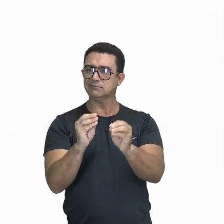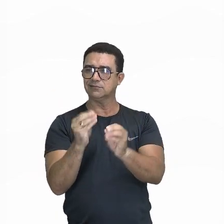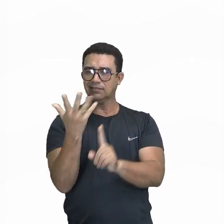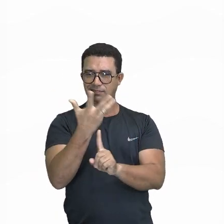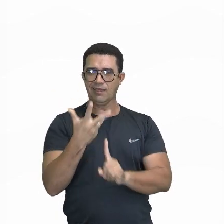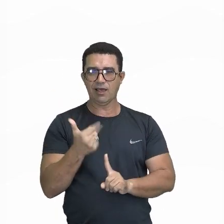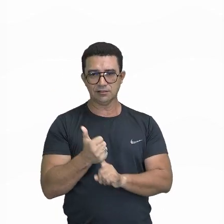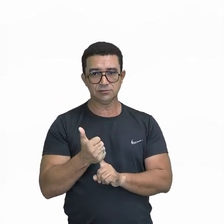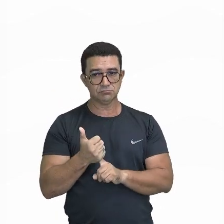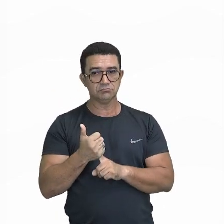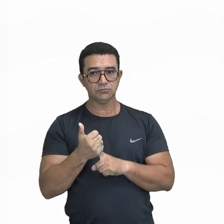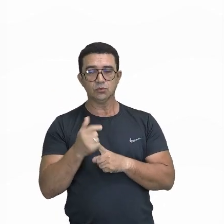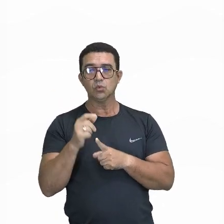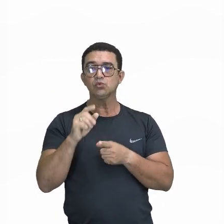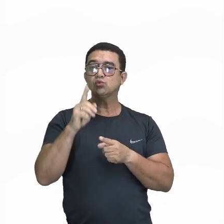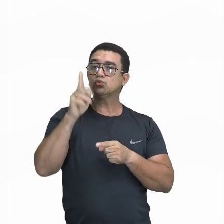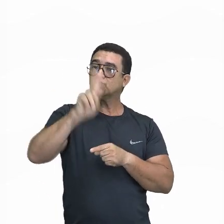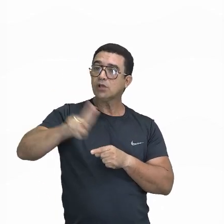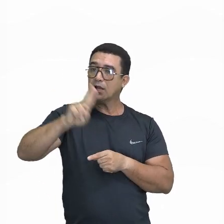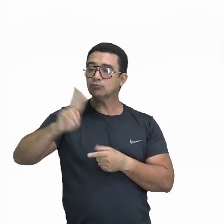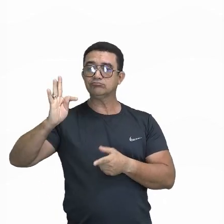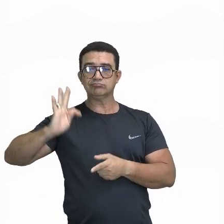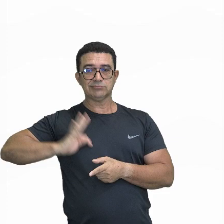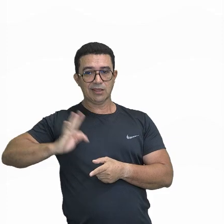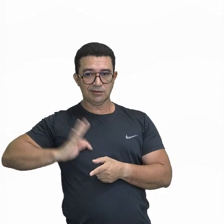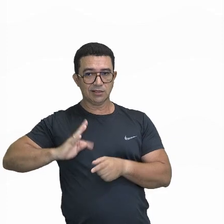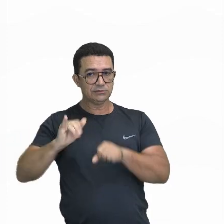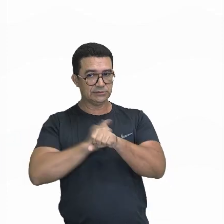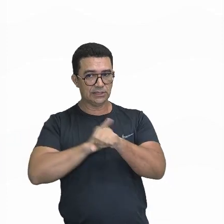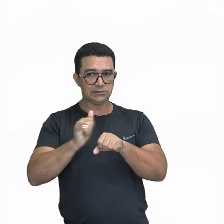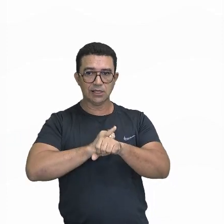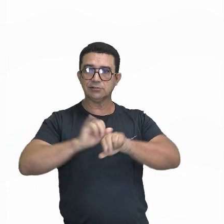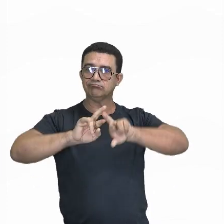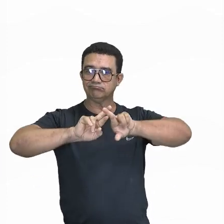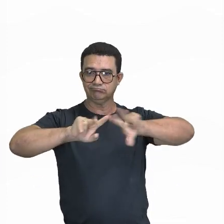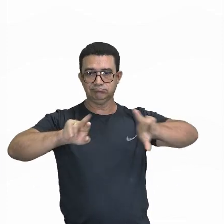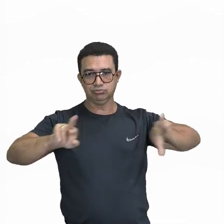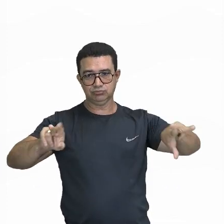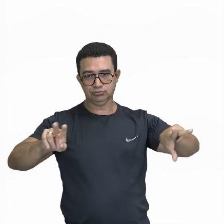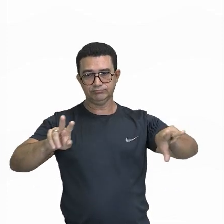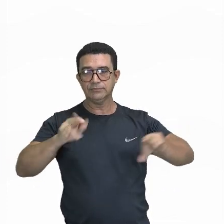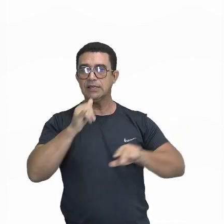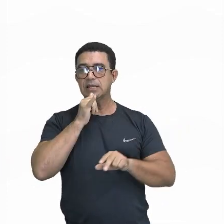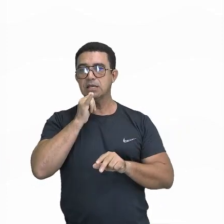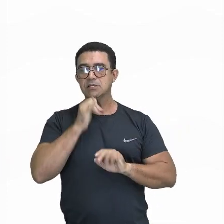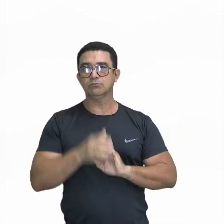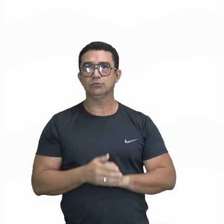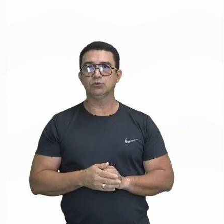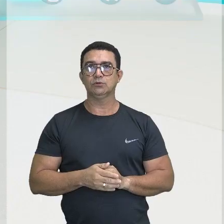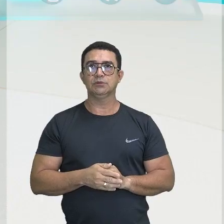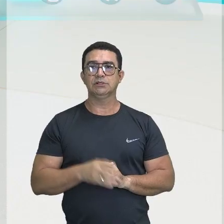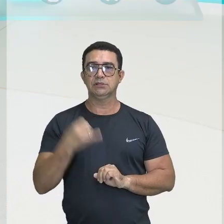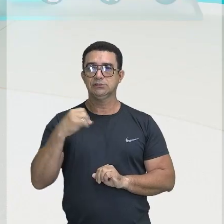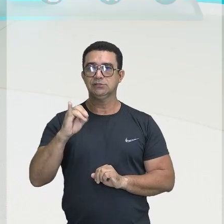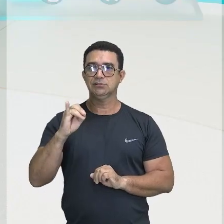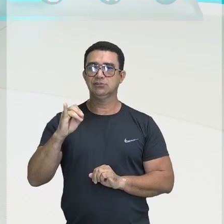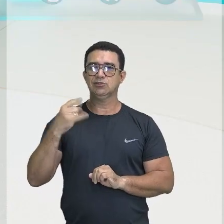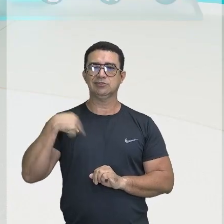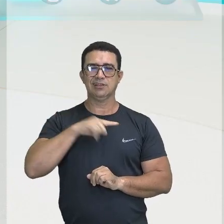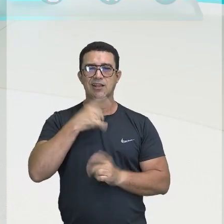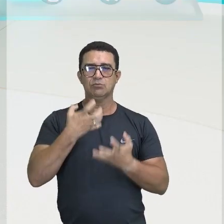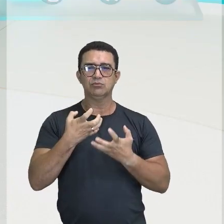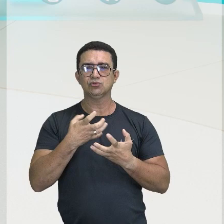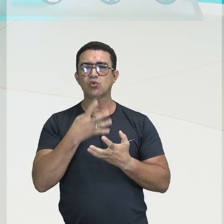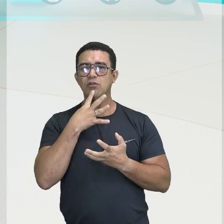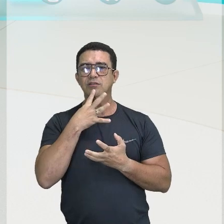e mecanismos muito diversos. Por exemplo, se nós viajarmos lá na pré-história,